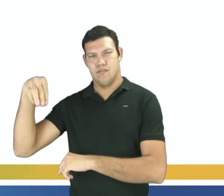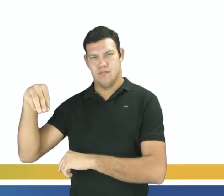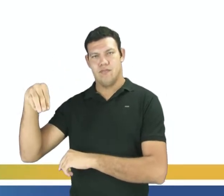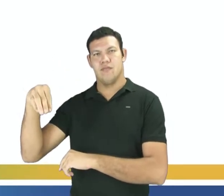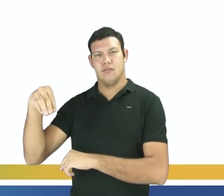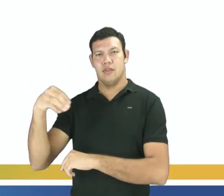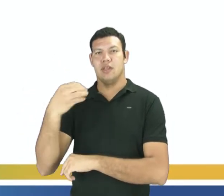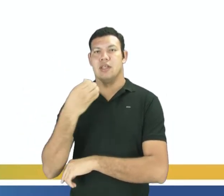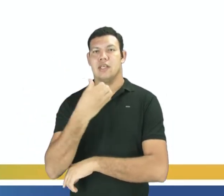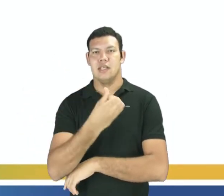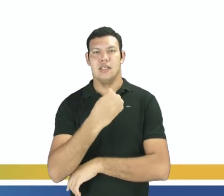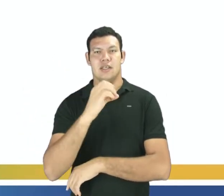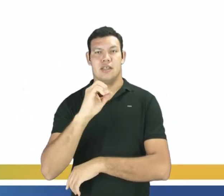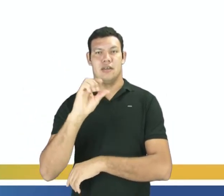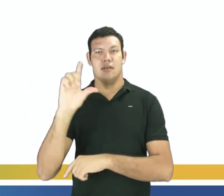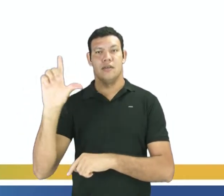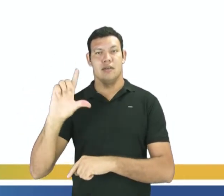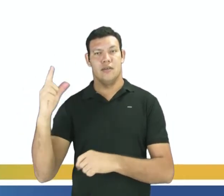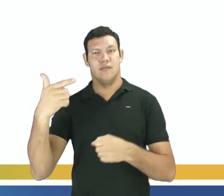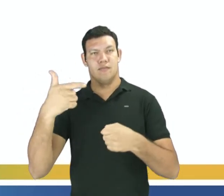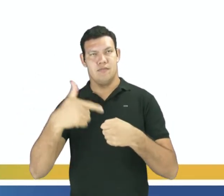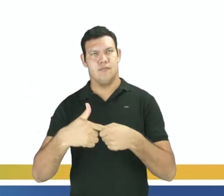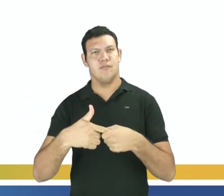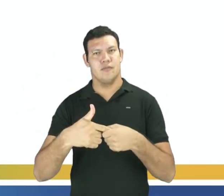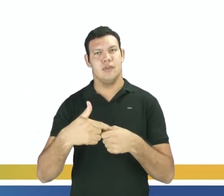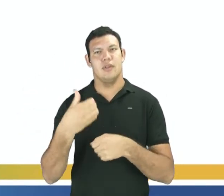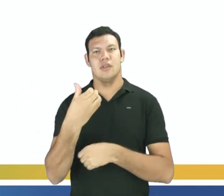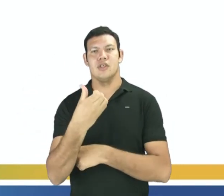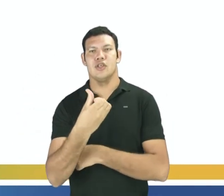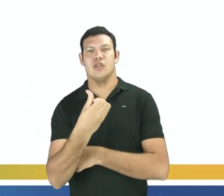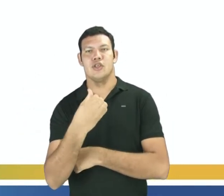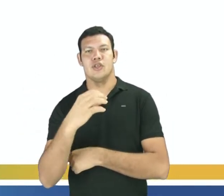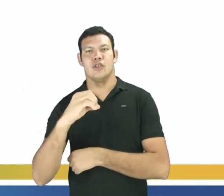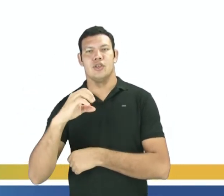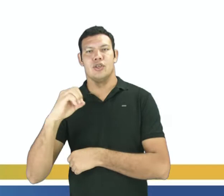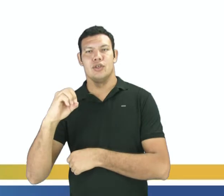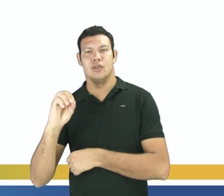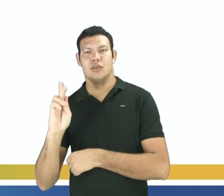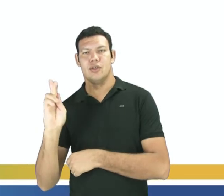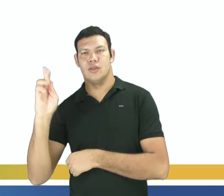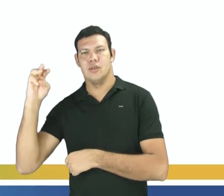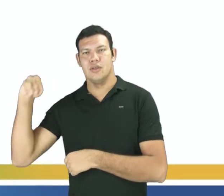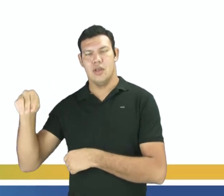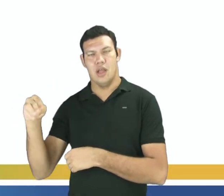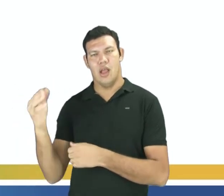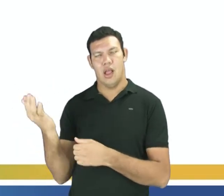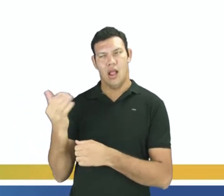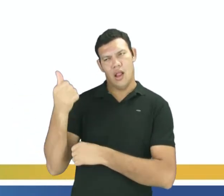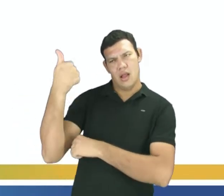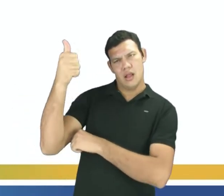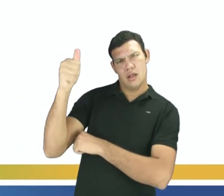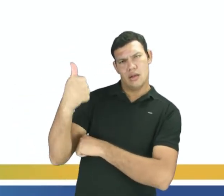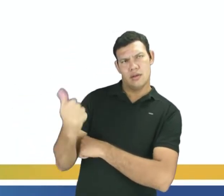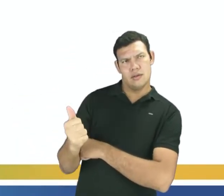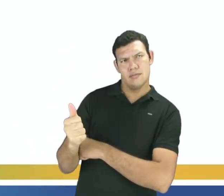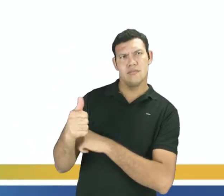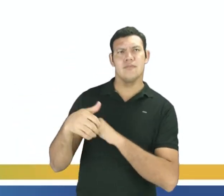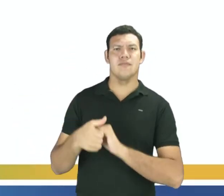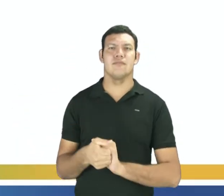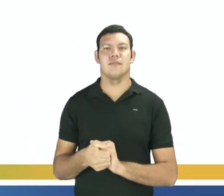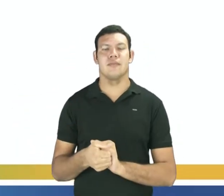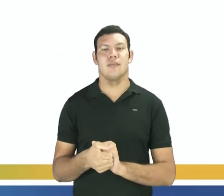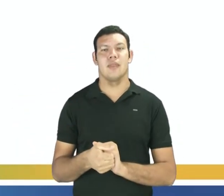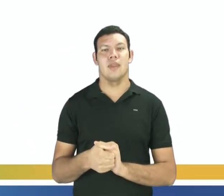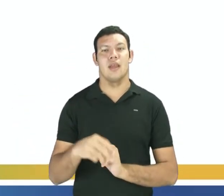60 litros foi 600. Ora, e se ele fizesse uma análise de 30 litros,